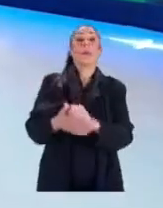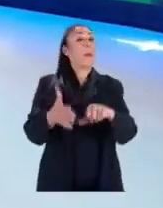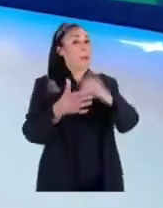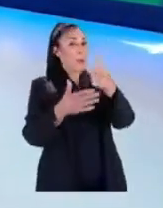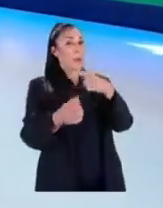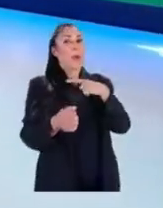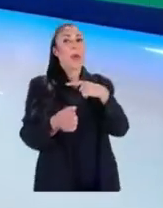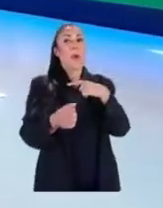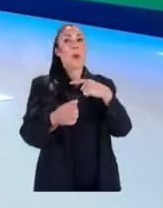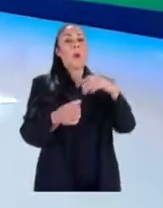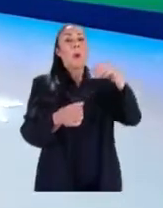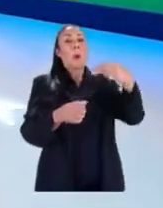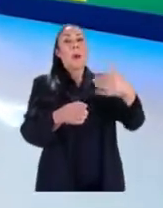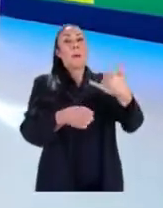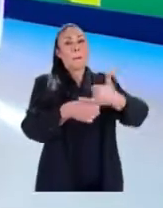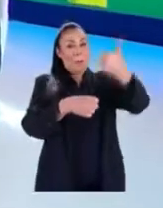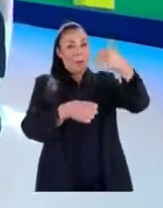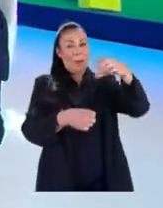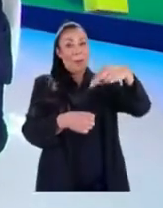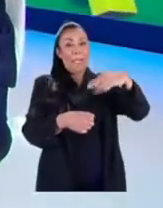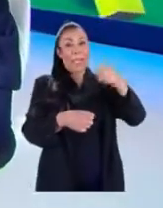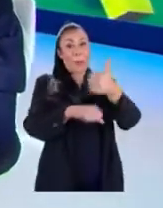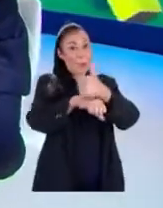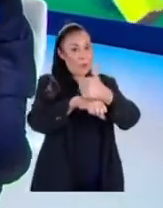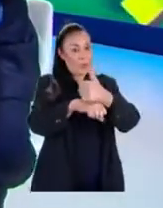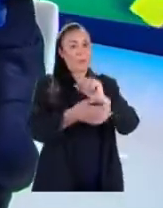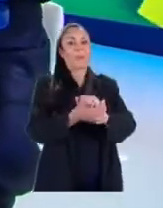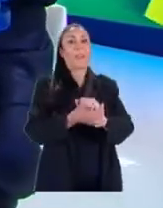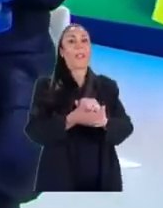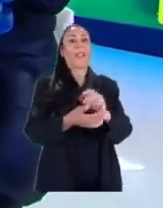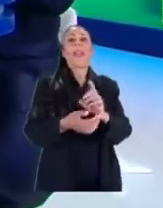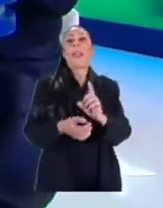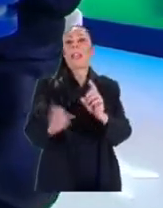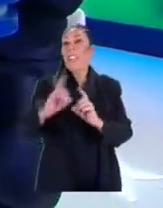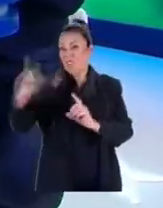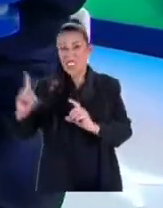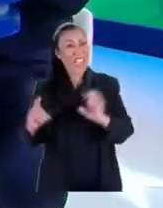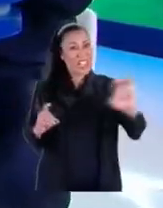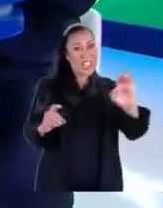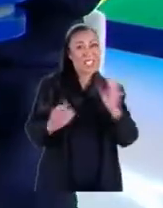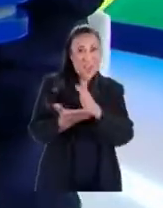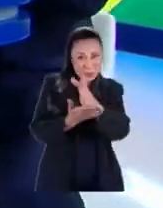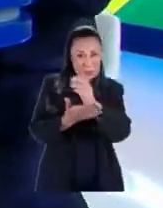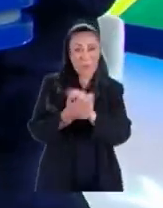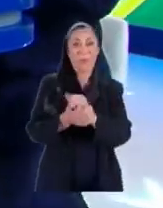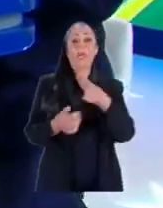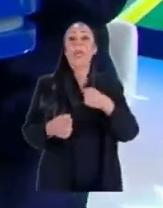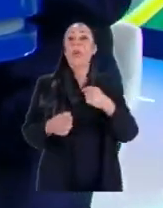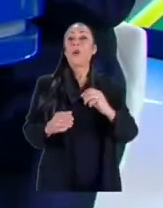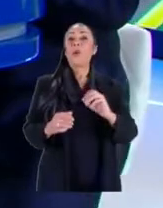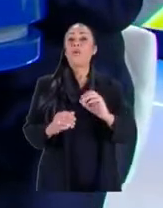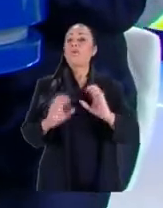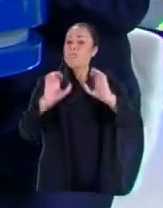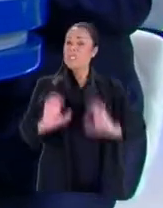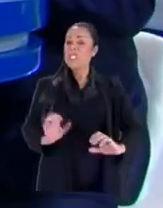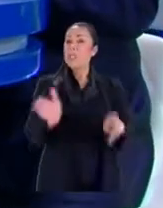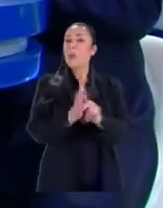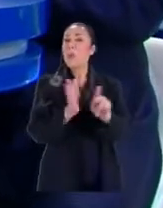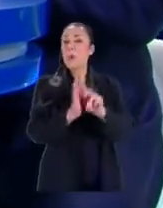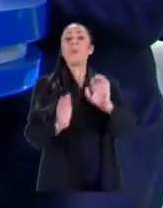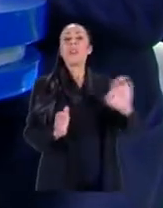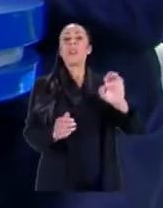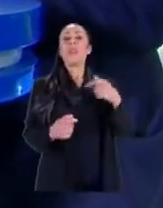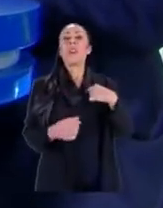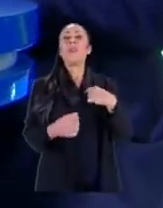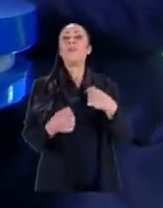torneiro mecânico. Tá? Você é direito, de esquerda ou meio? Eu me considero um cidadão de esquerda. Uhum. Eu me